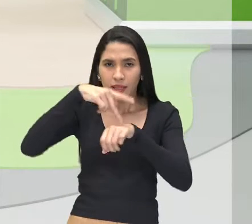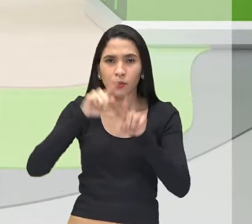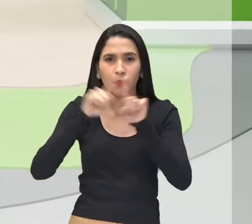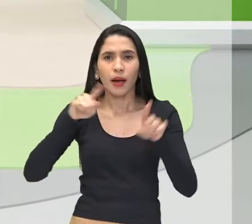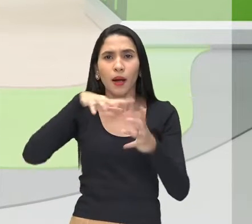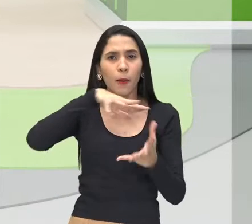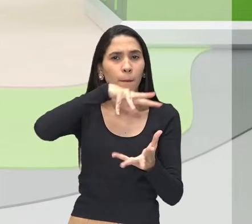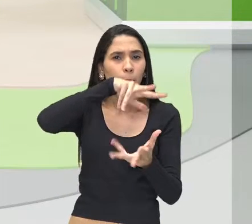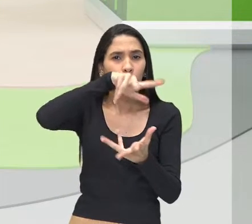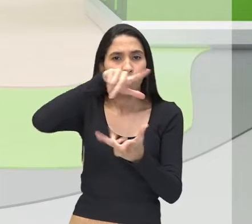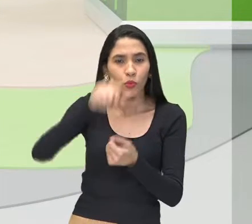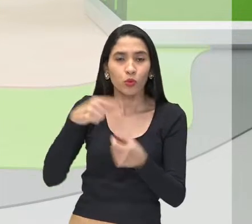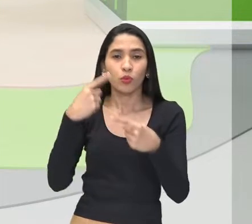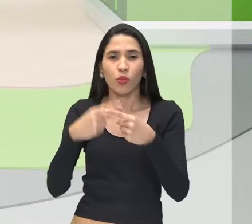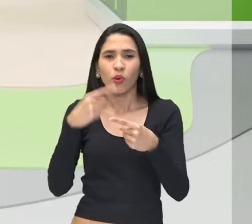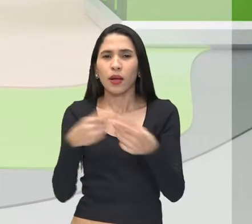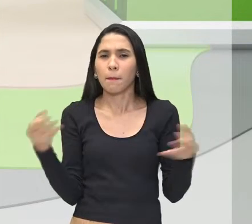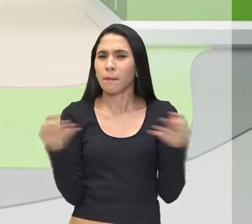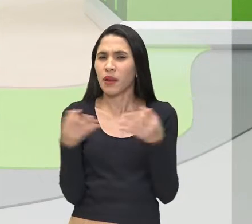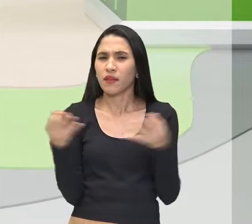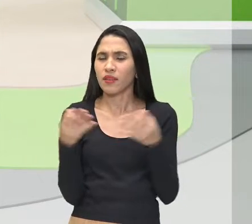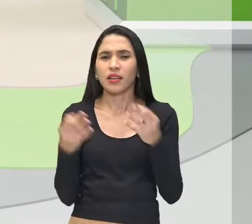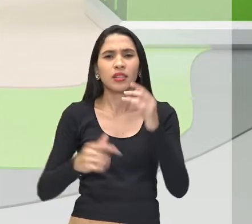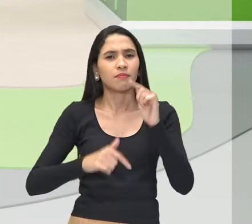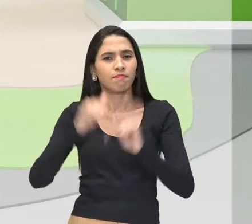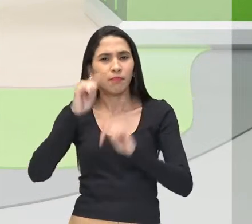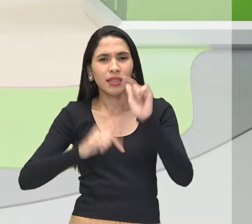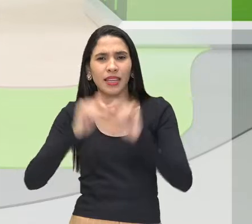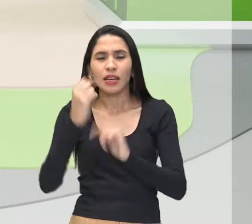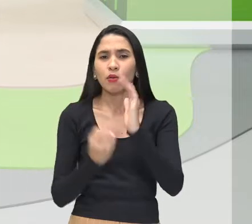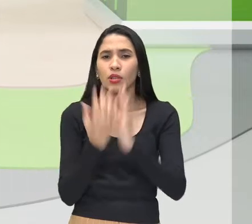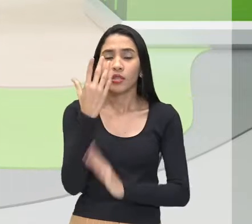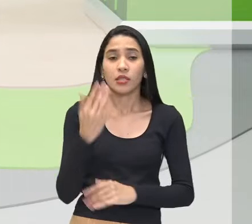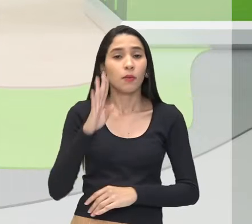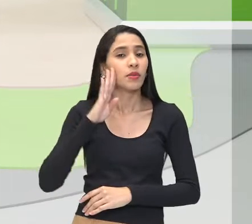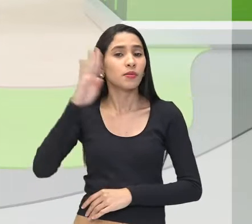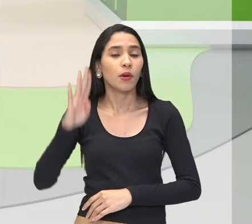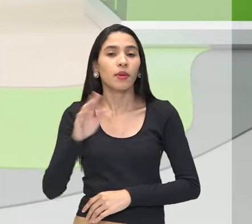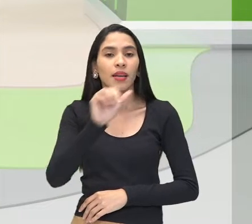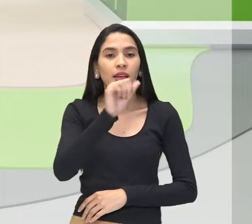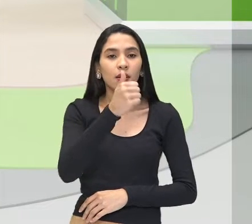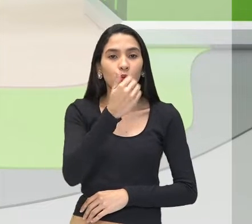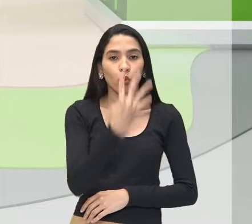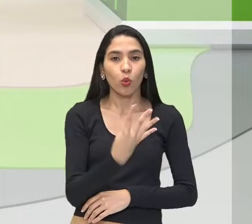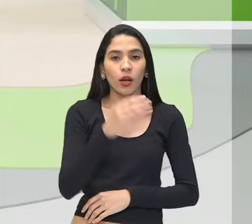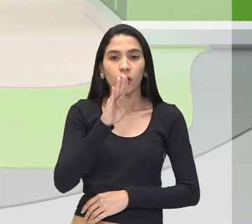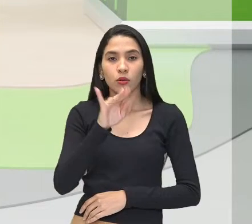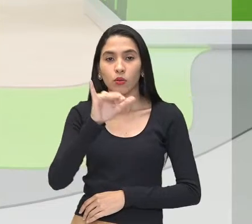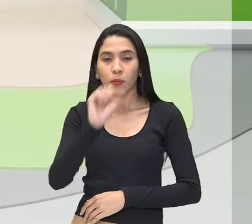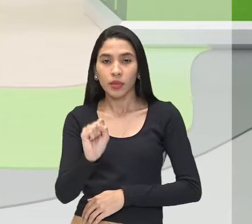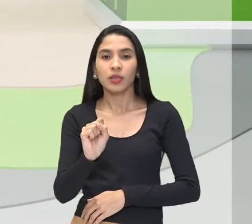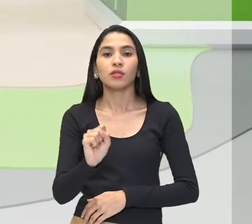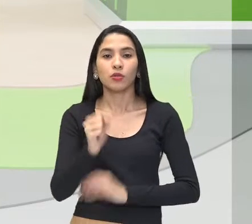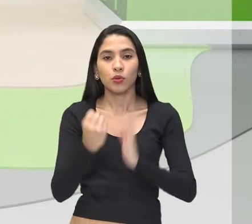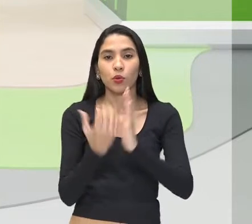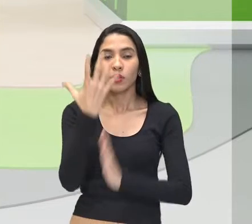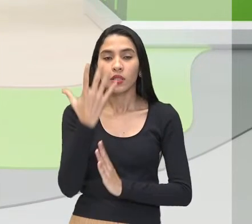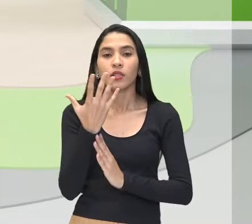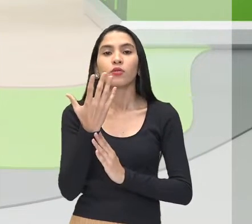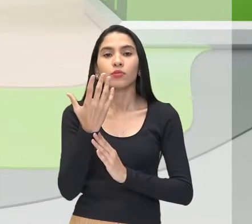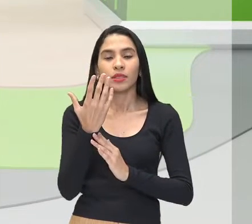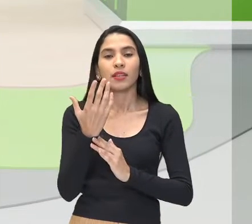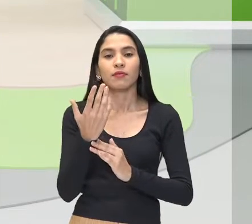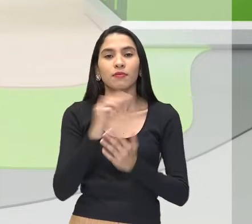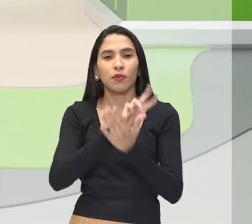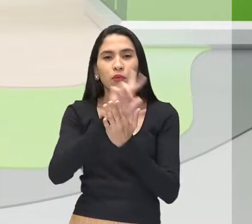por excelentes invenções que ele teve, principalmente aí vocês viram 14 bis, que é o que deu origem à nossa aviação.